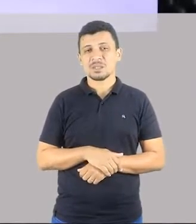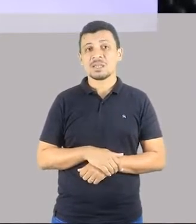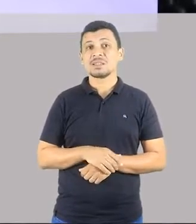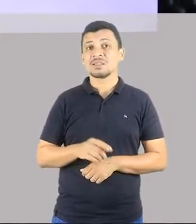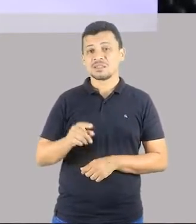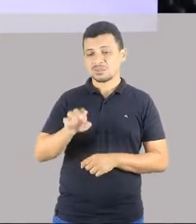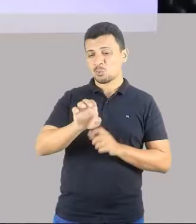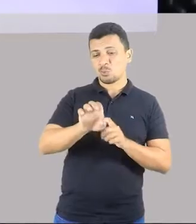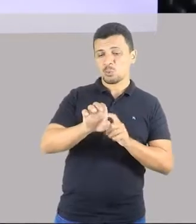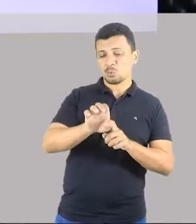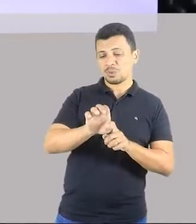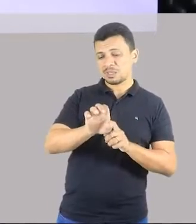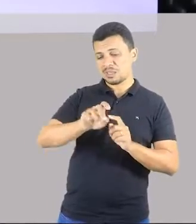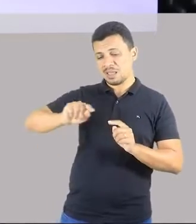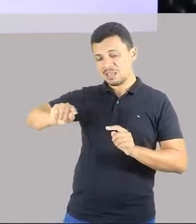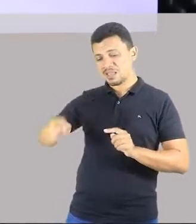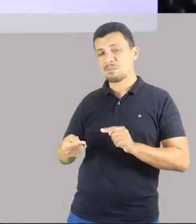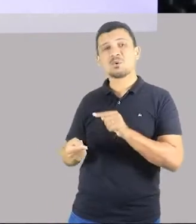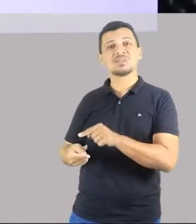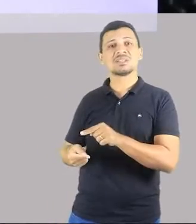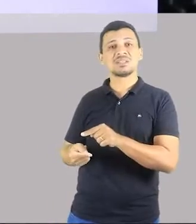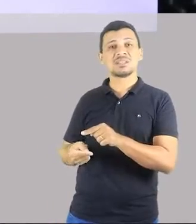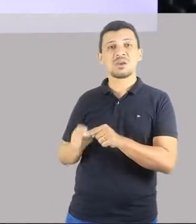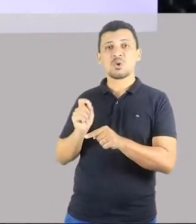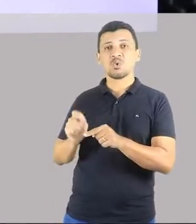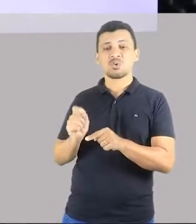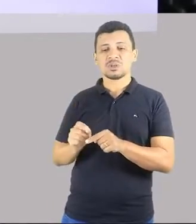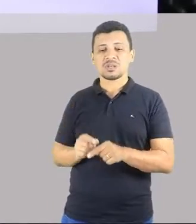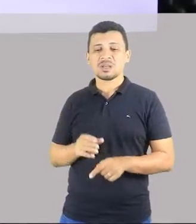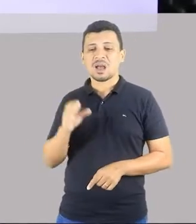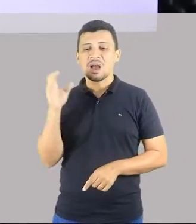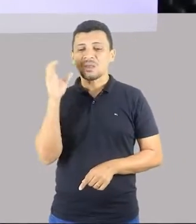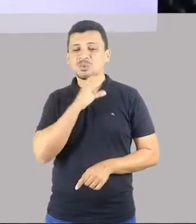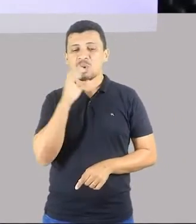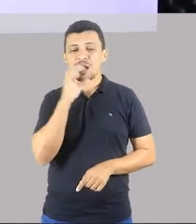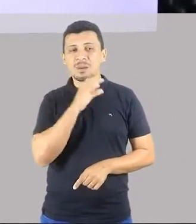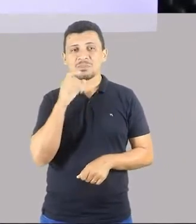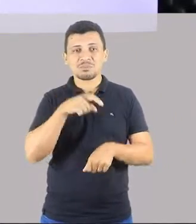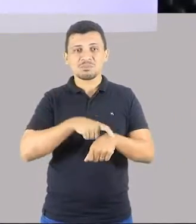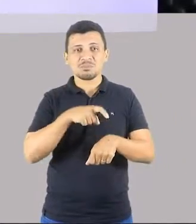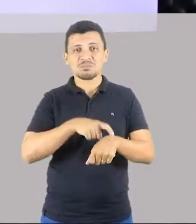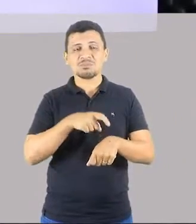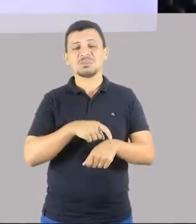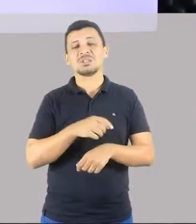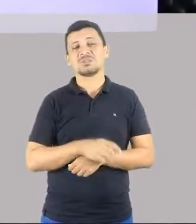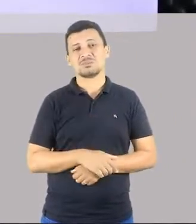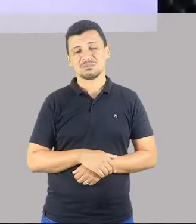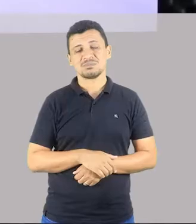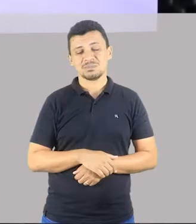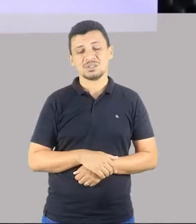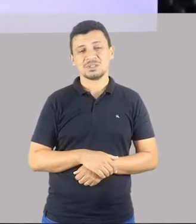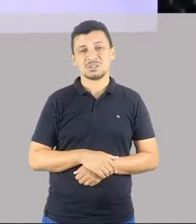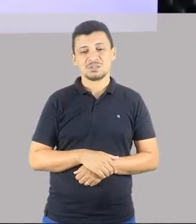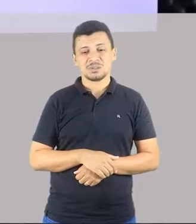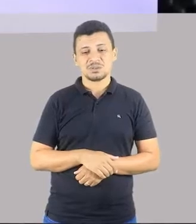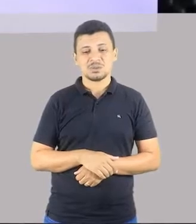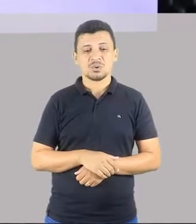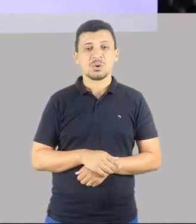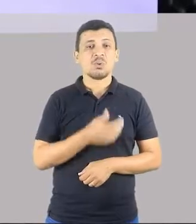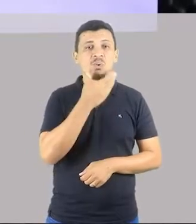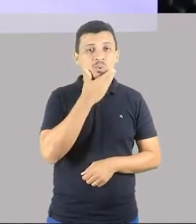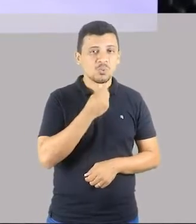do I, para intercalar a expressão no instante. Porque, na verdade, a estrutura direta seria assim: